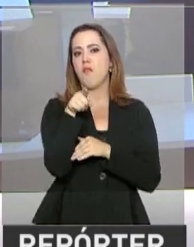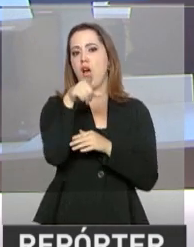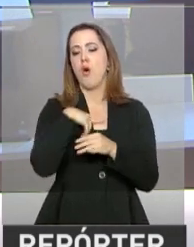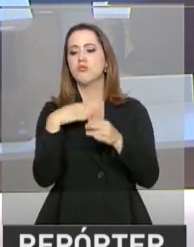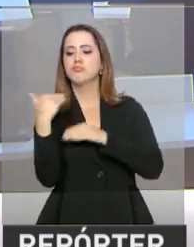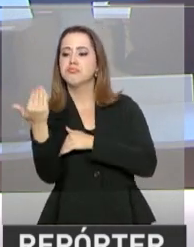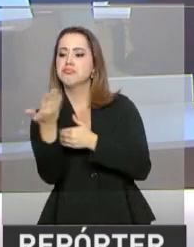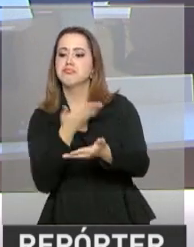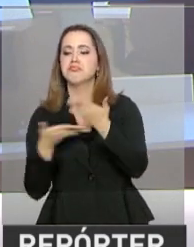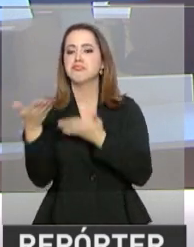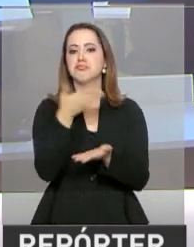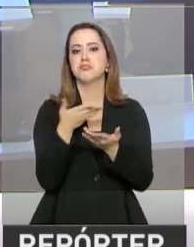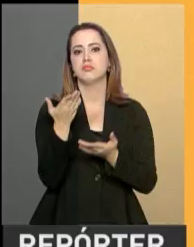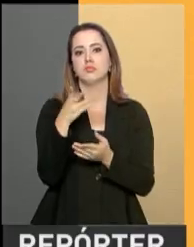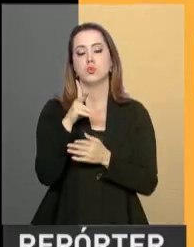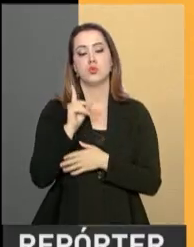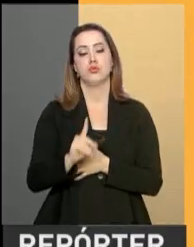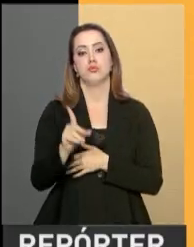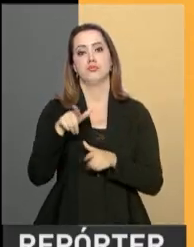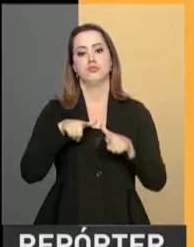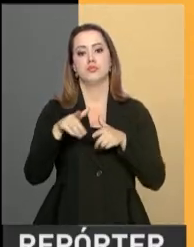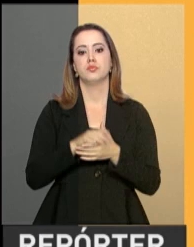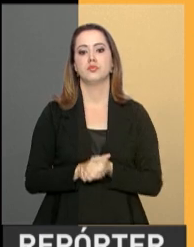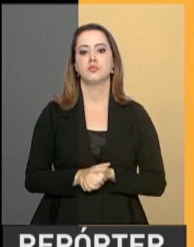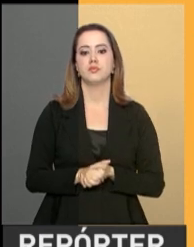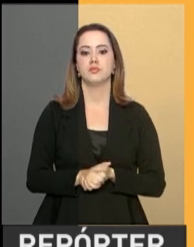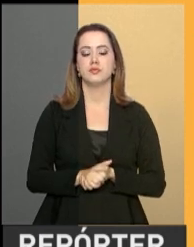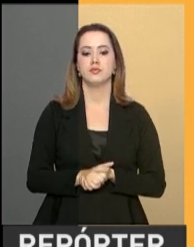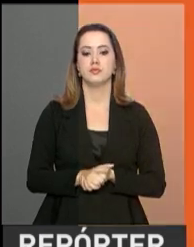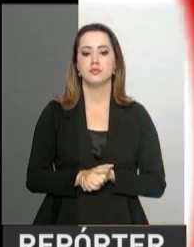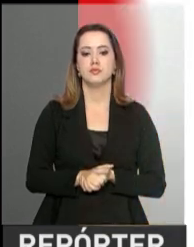circulam sobre os direitos trabalhistas.